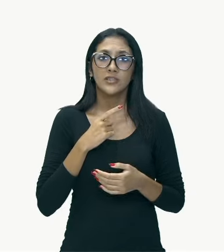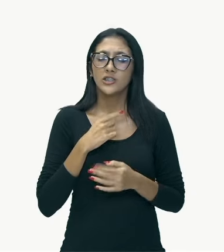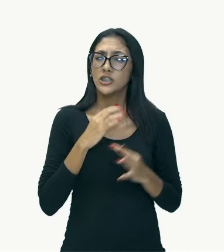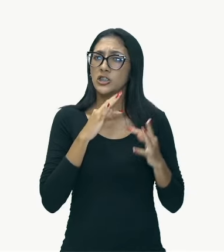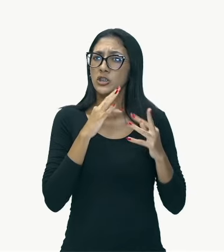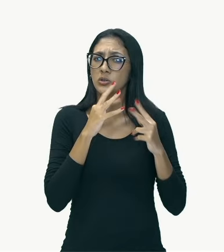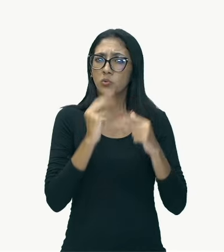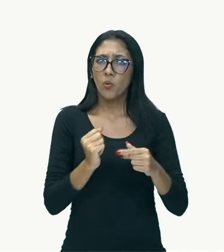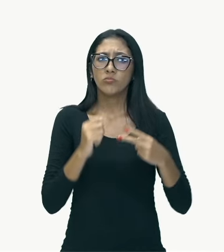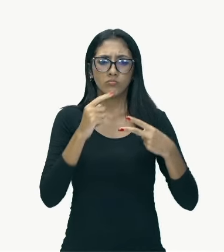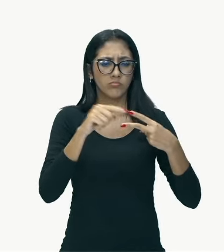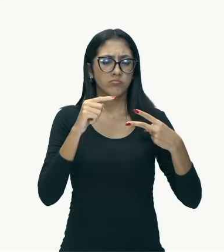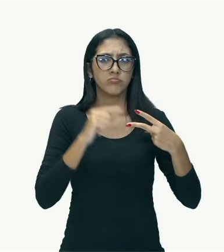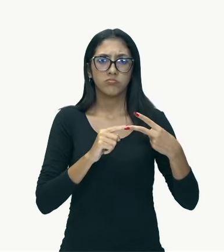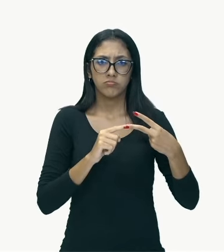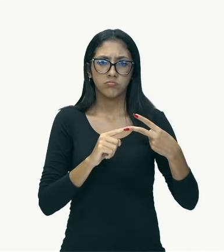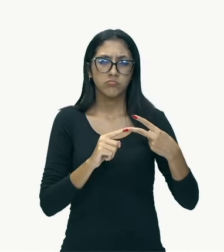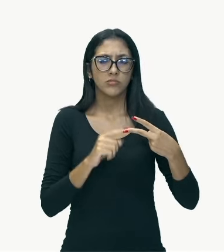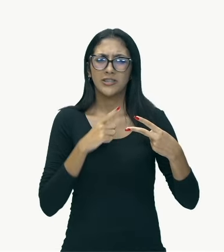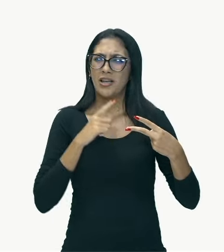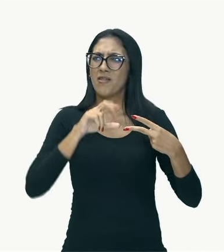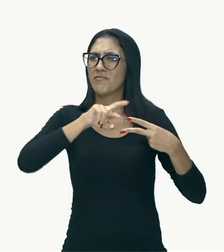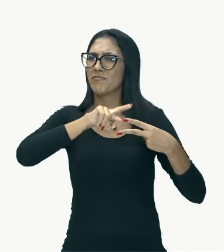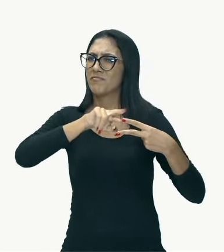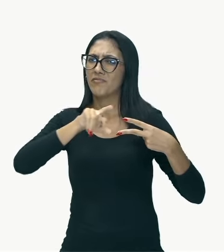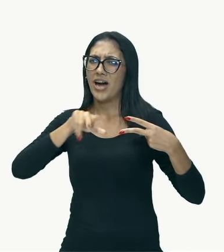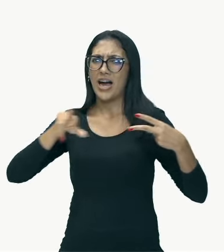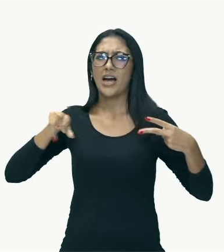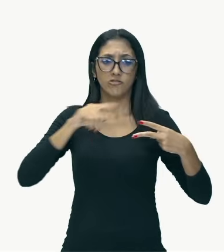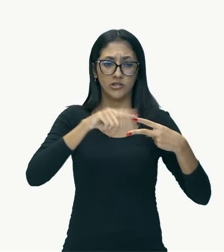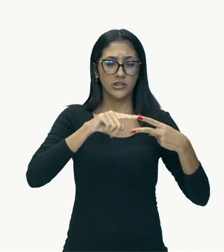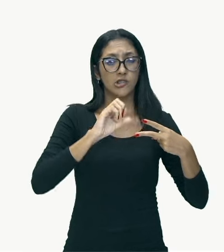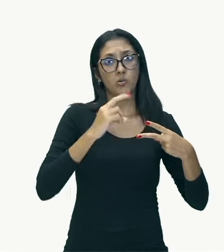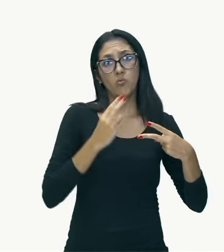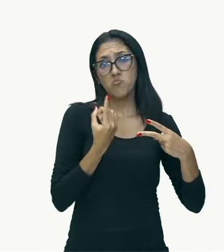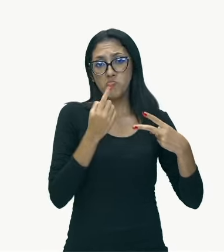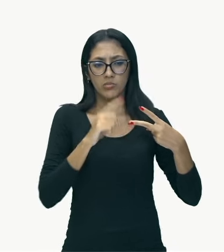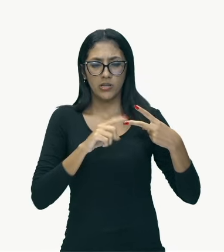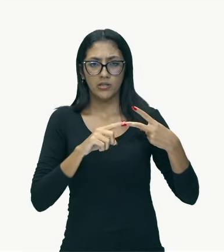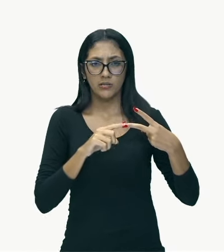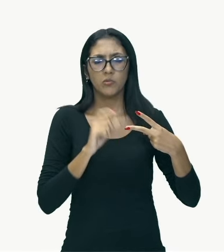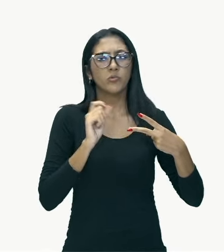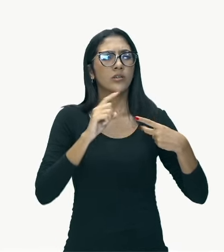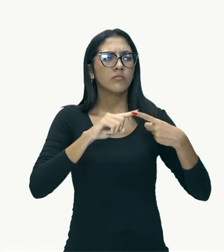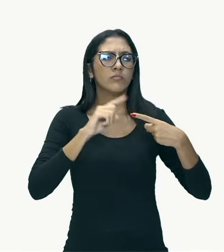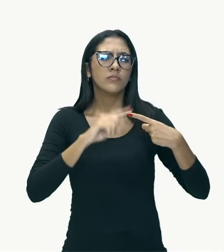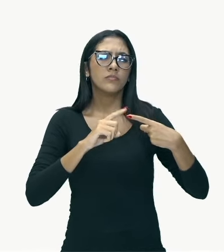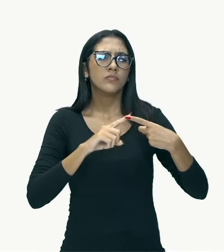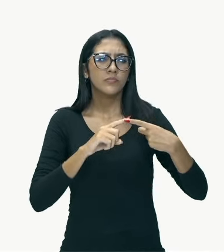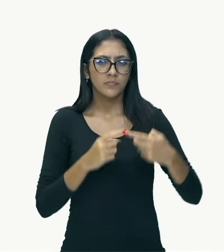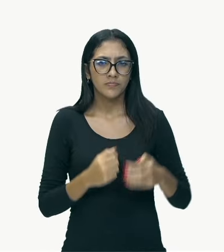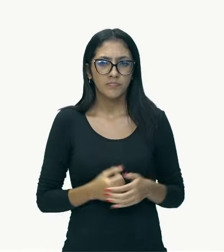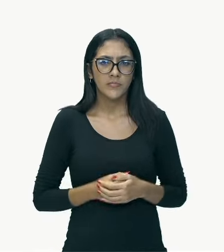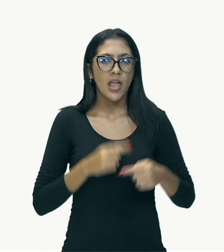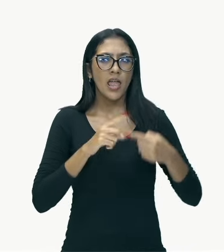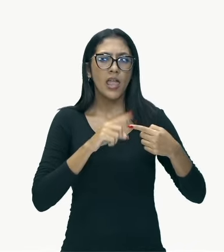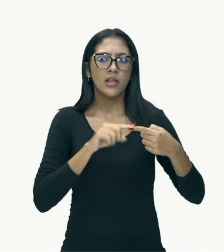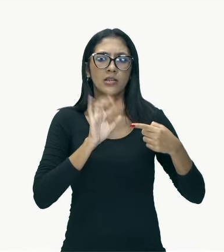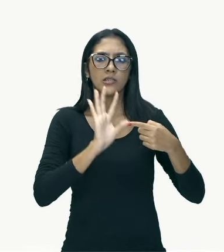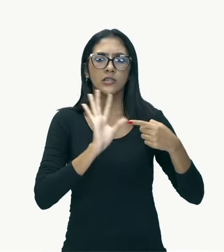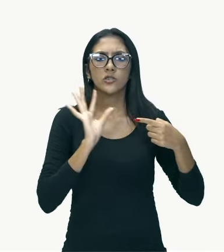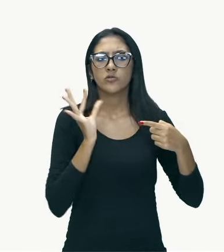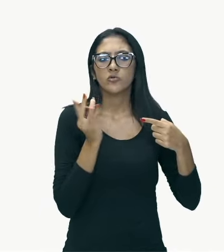um solvente, ou vários solutos ou um solvente, né? O que seria o soluto? Ele representa a